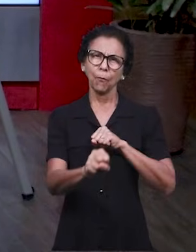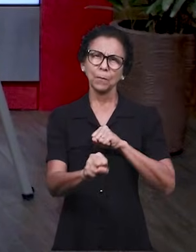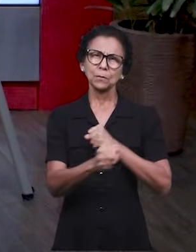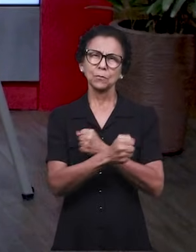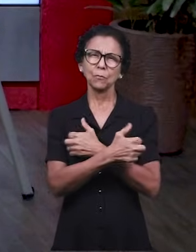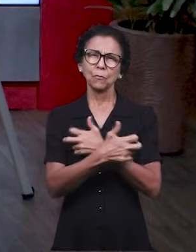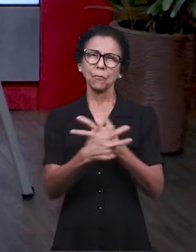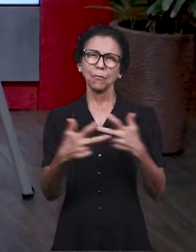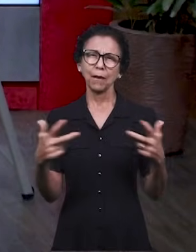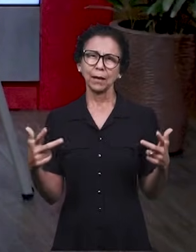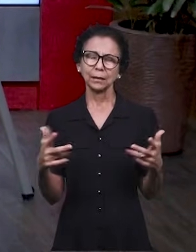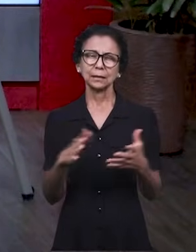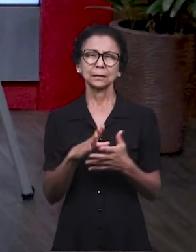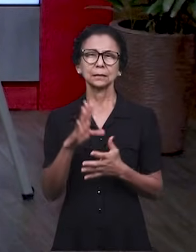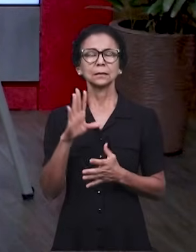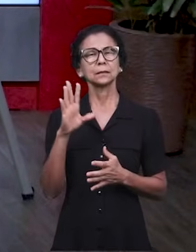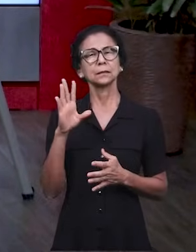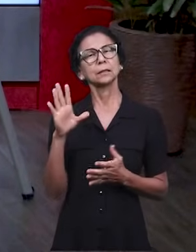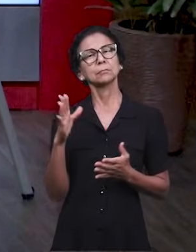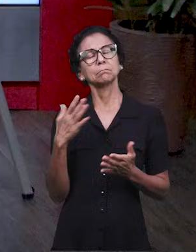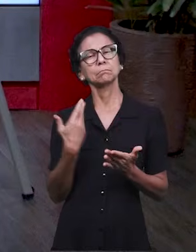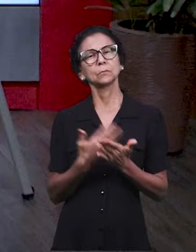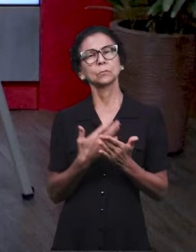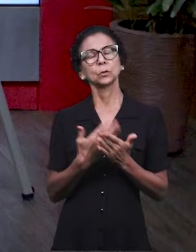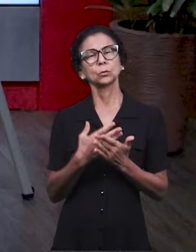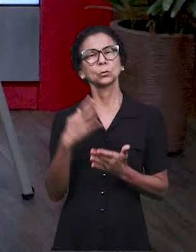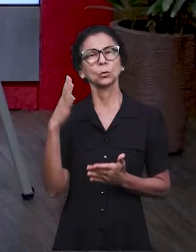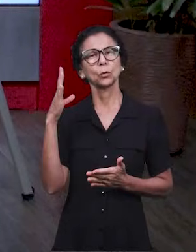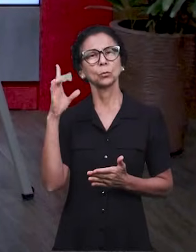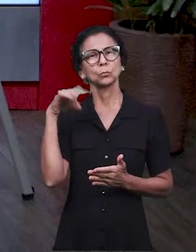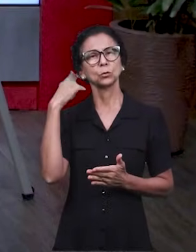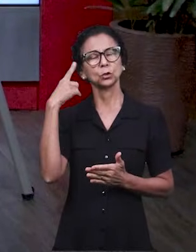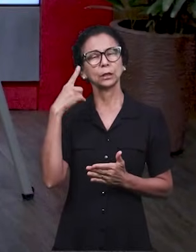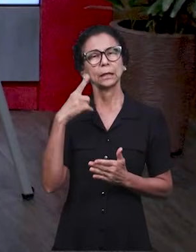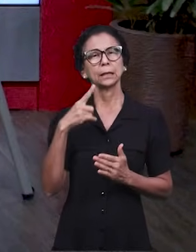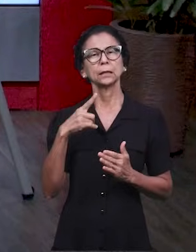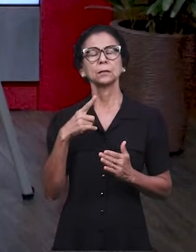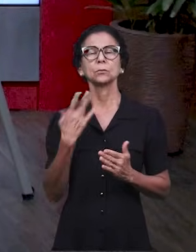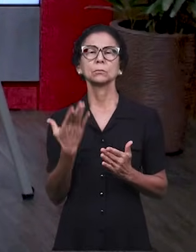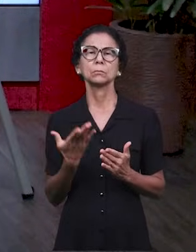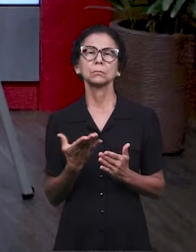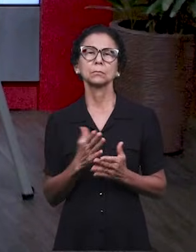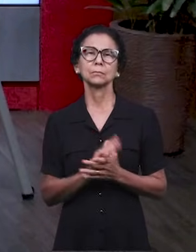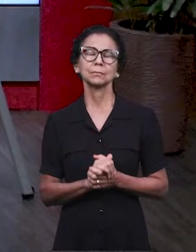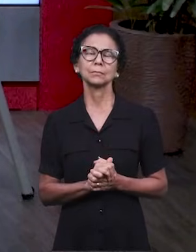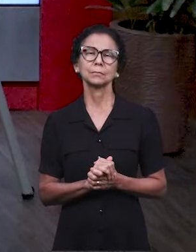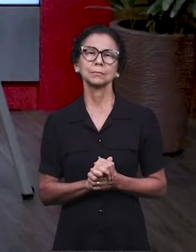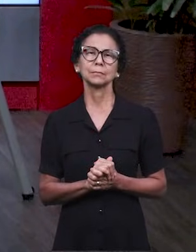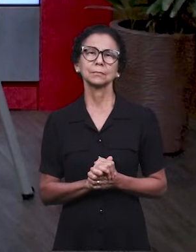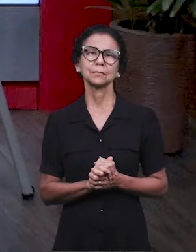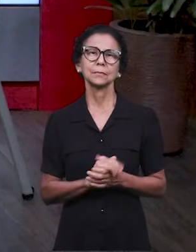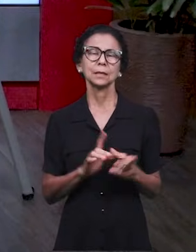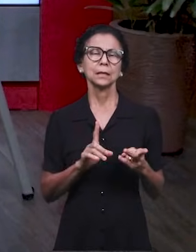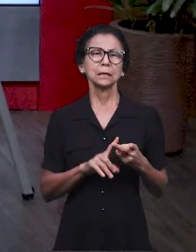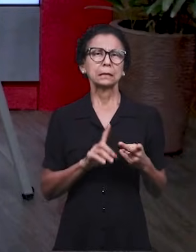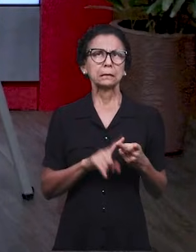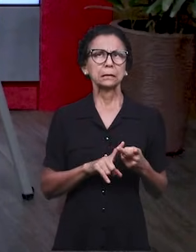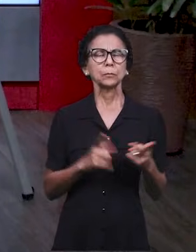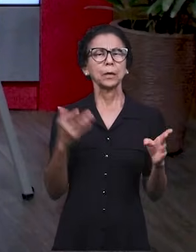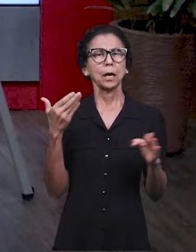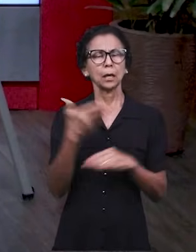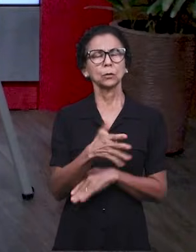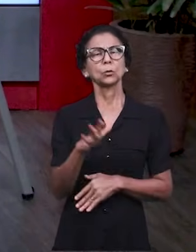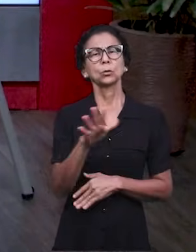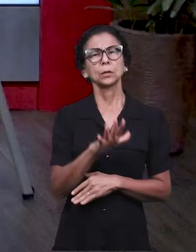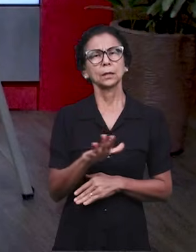pela Universidade Federal do Rio de Janeiro. Ingressou, pastor, no ano de 1971 na diplomacia, desempenhando